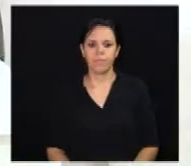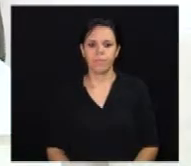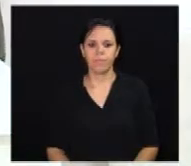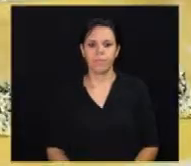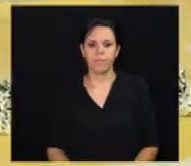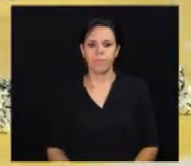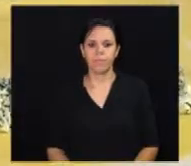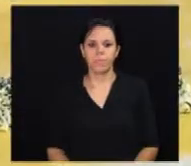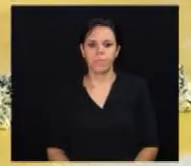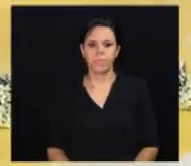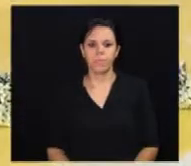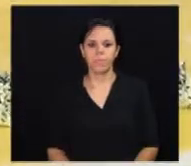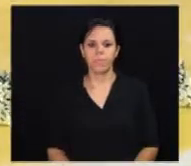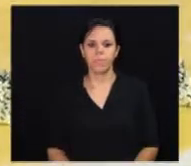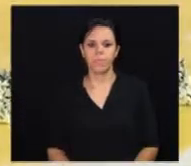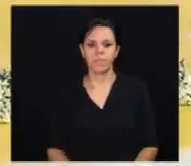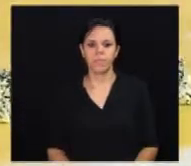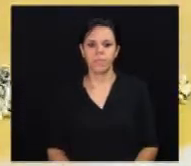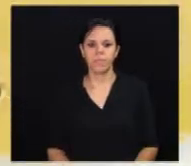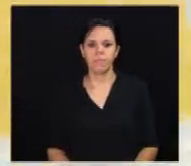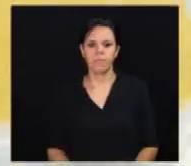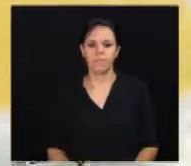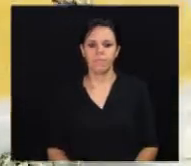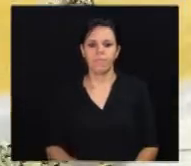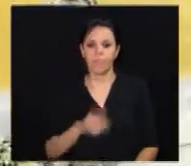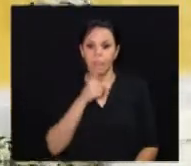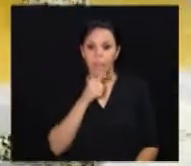Joga a água para colar. Uma aguinha para colar.